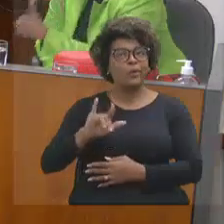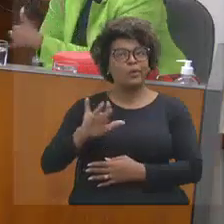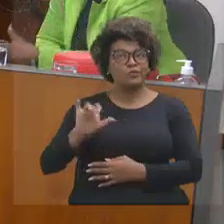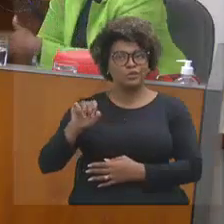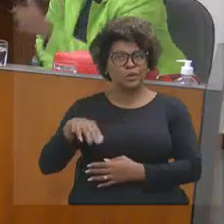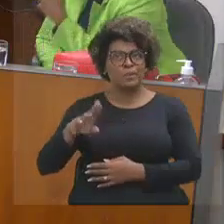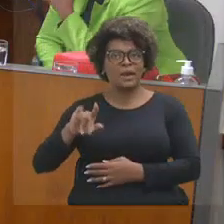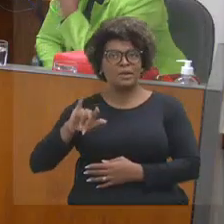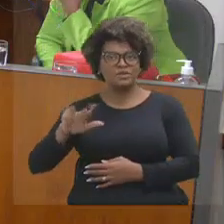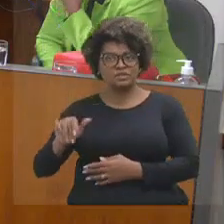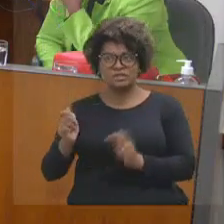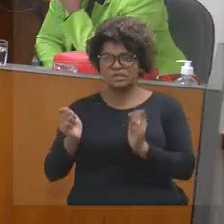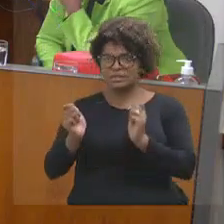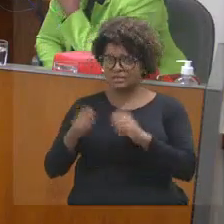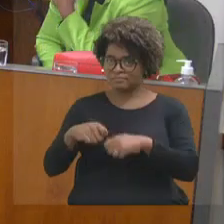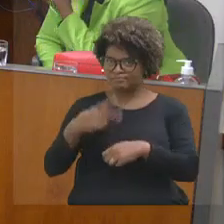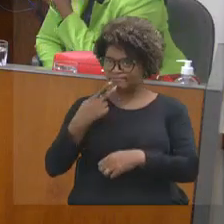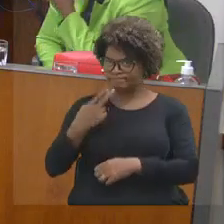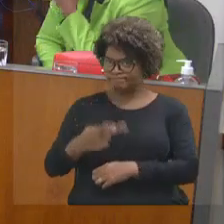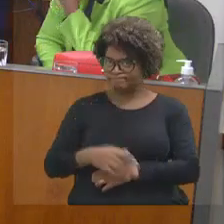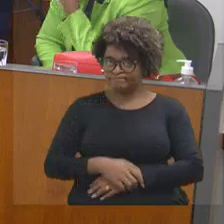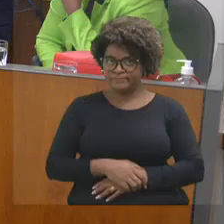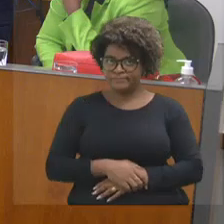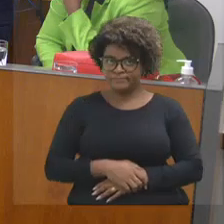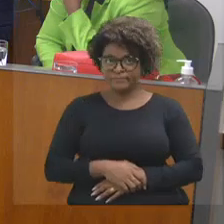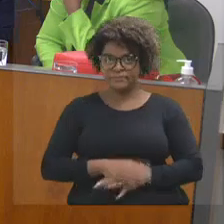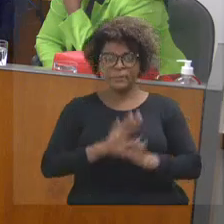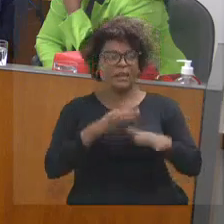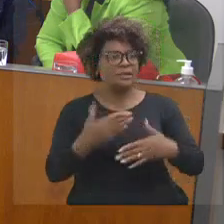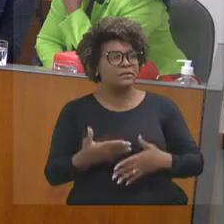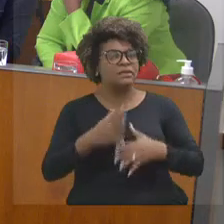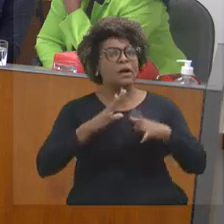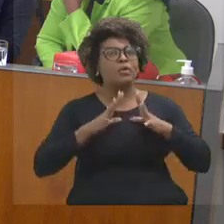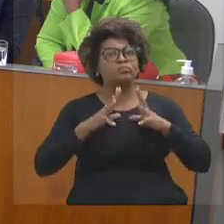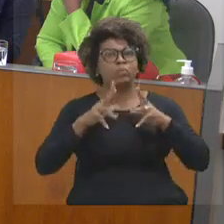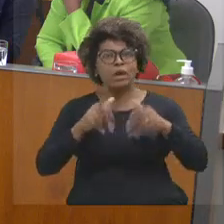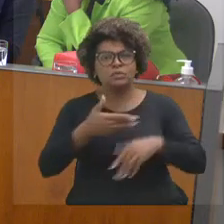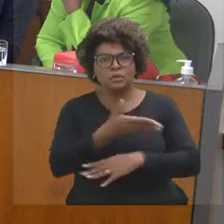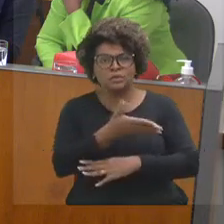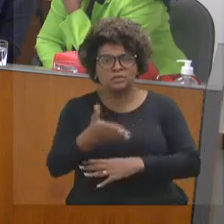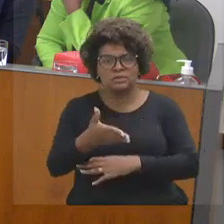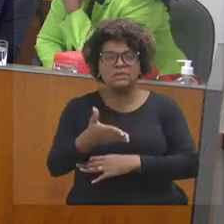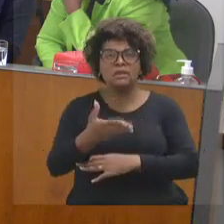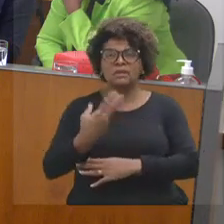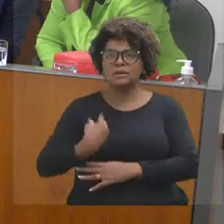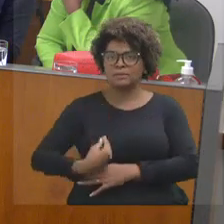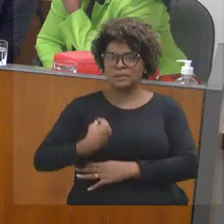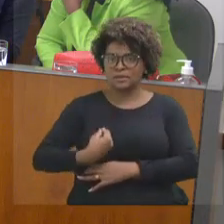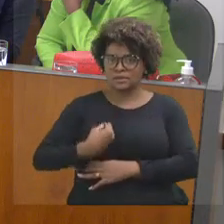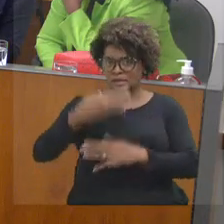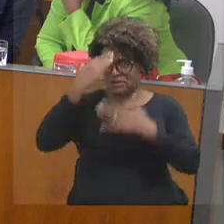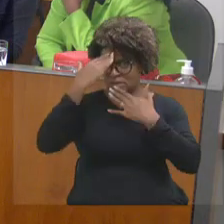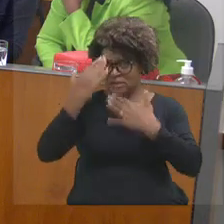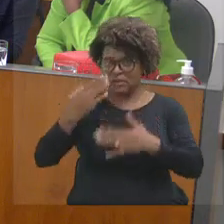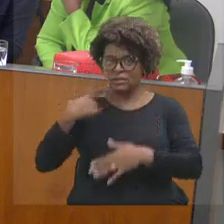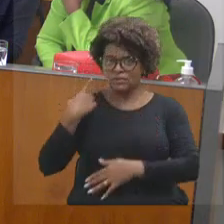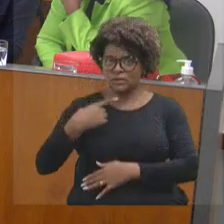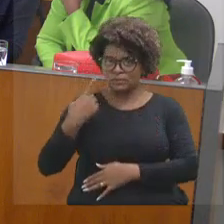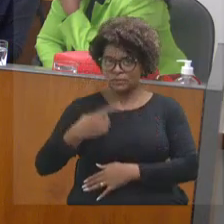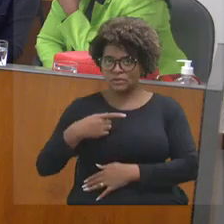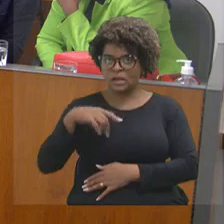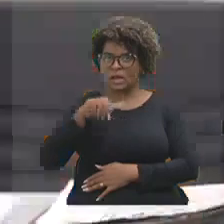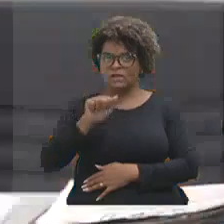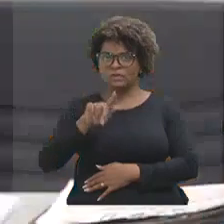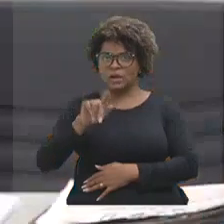gostaria inicialmente aqui de saudar a todos os deputados presentes público presente agradecer a presença do deputado em Santiago apesar